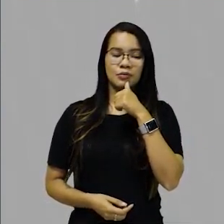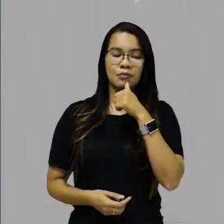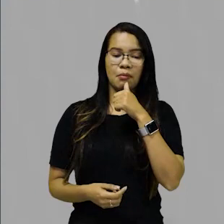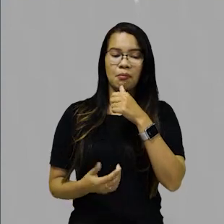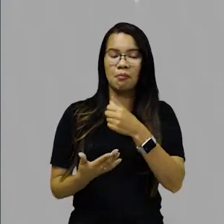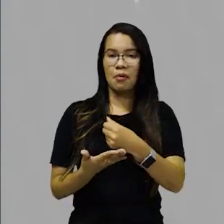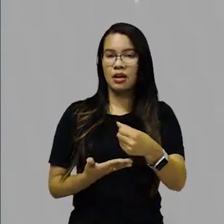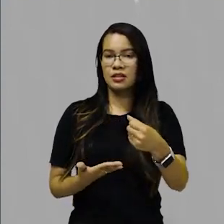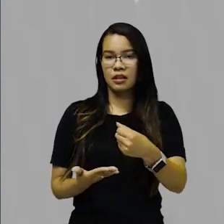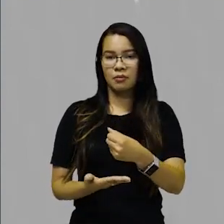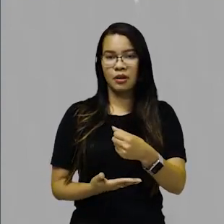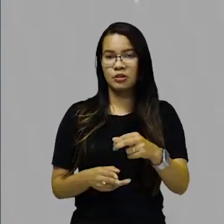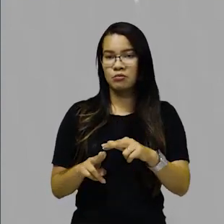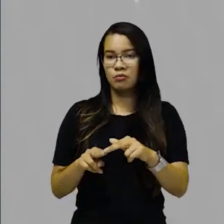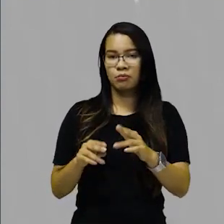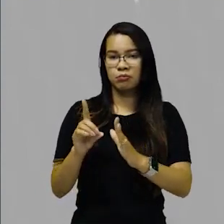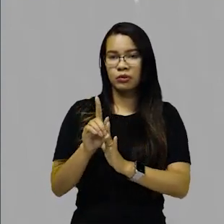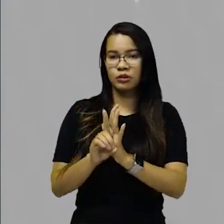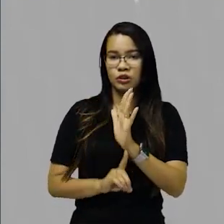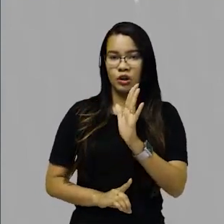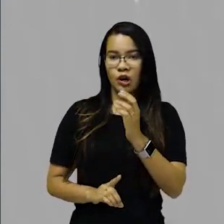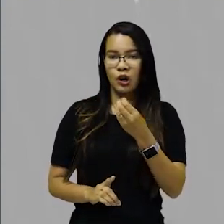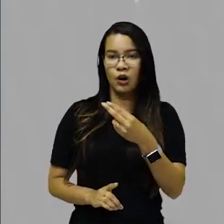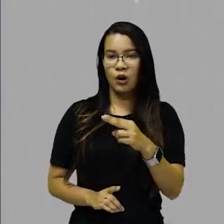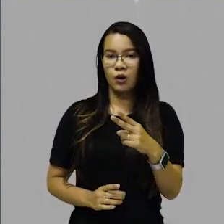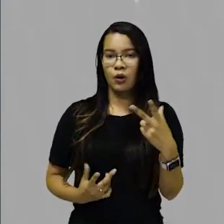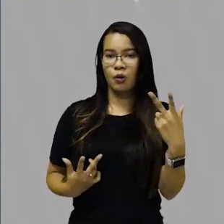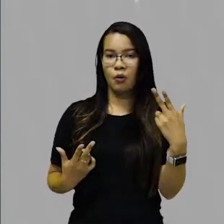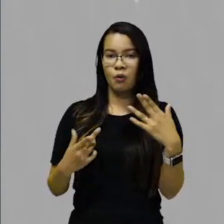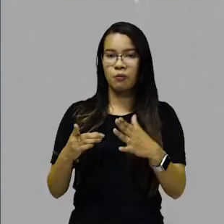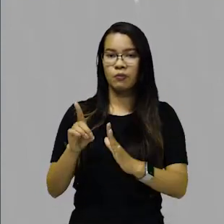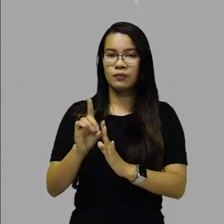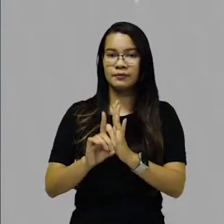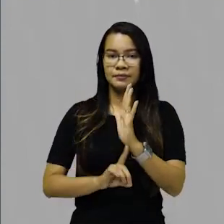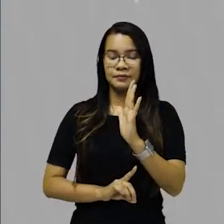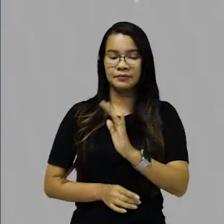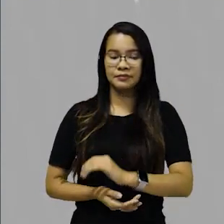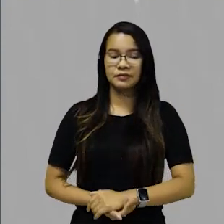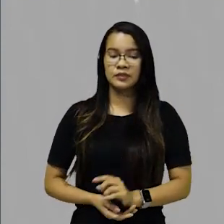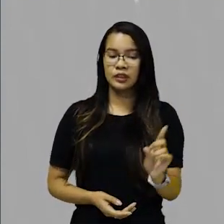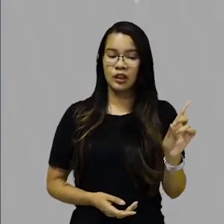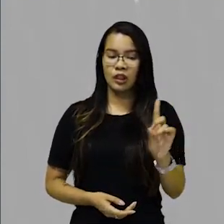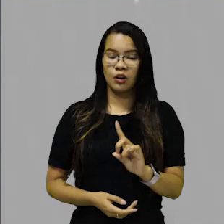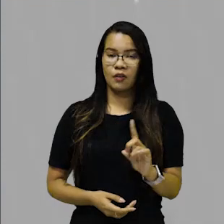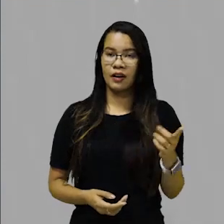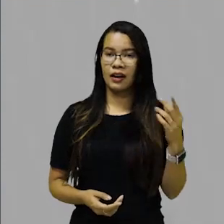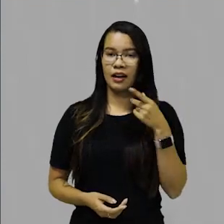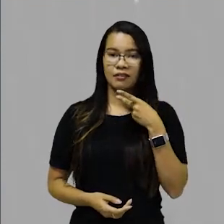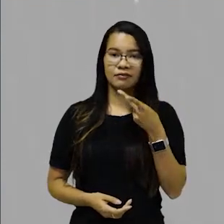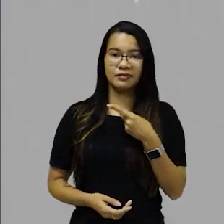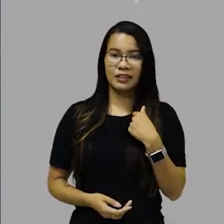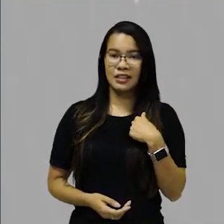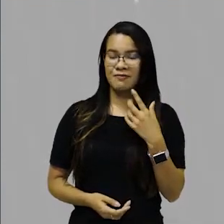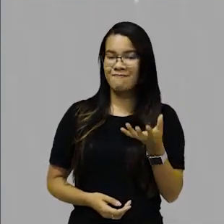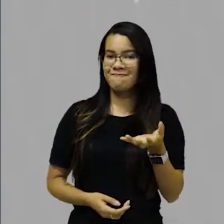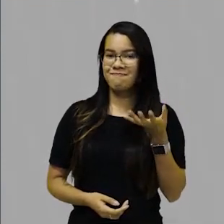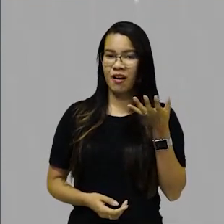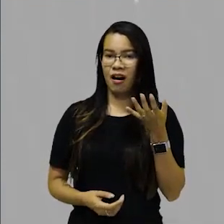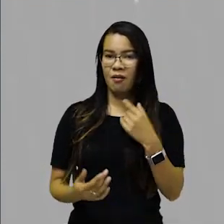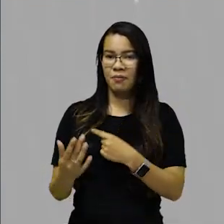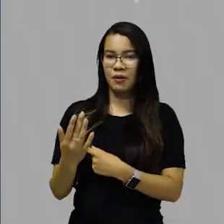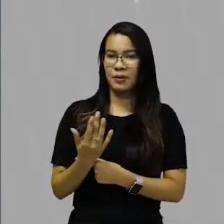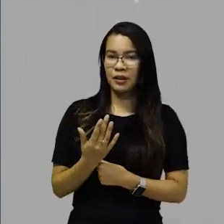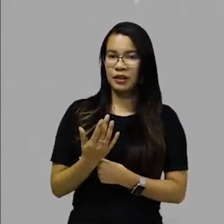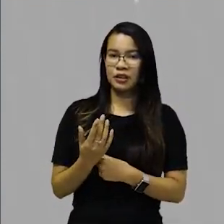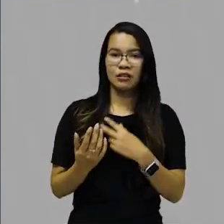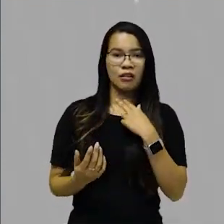basicamente por direitos, por igualdade de direitos, não é uma luta em dizer eu quero para mim e